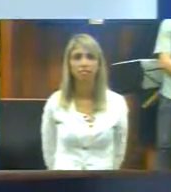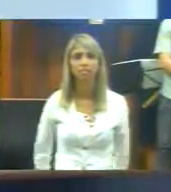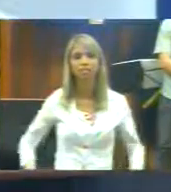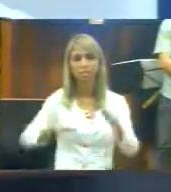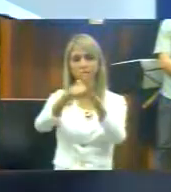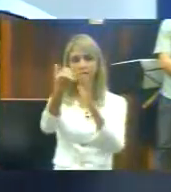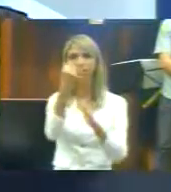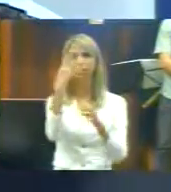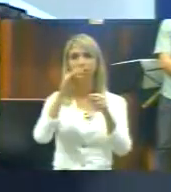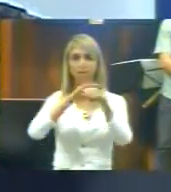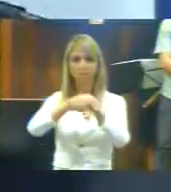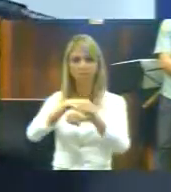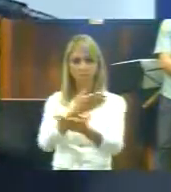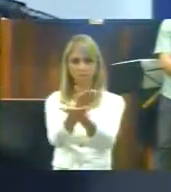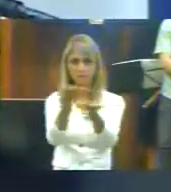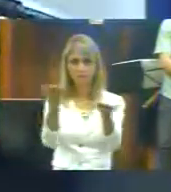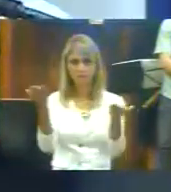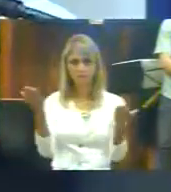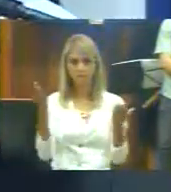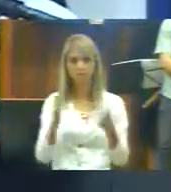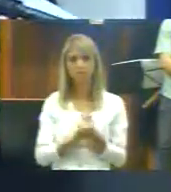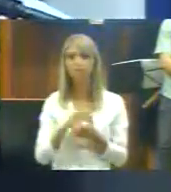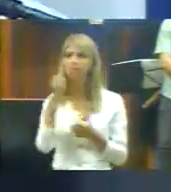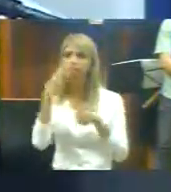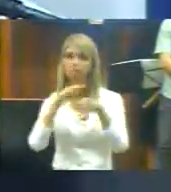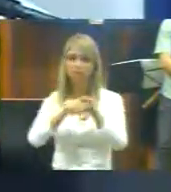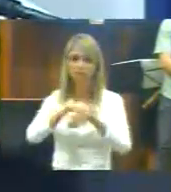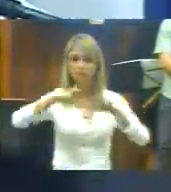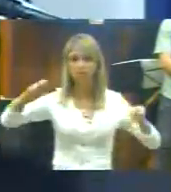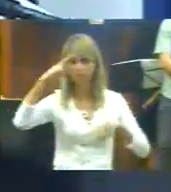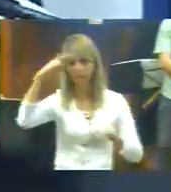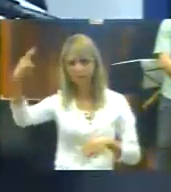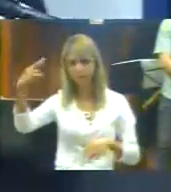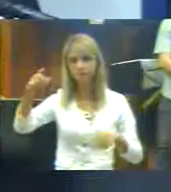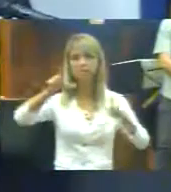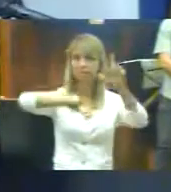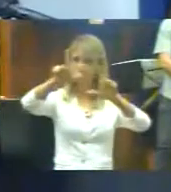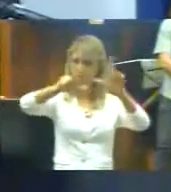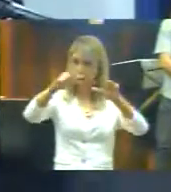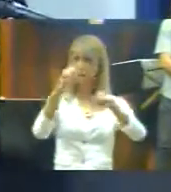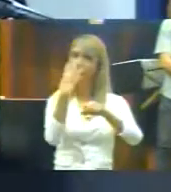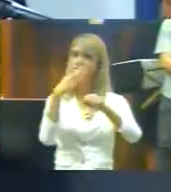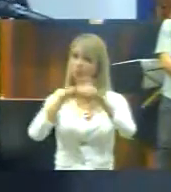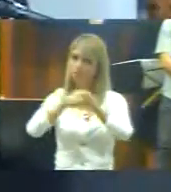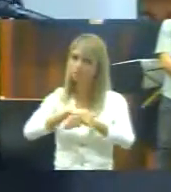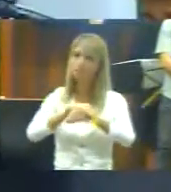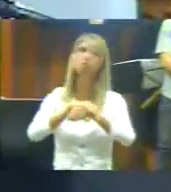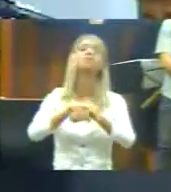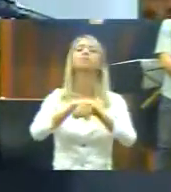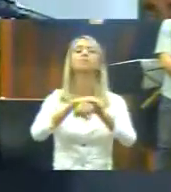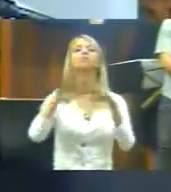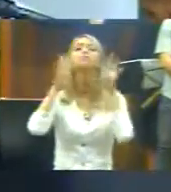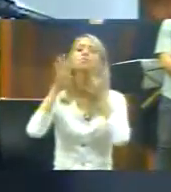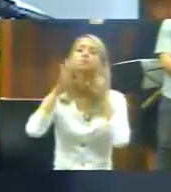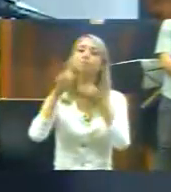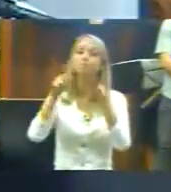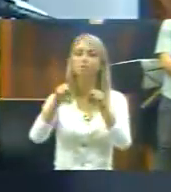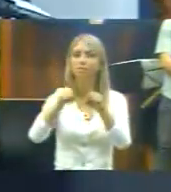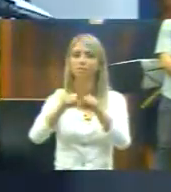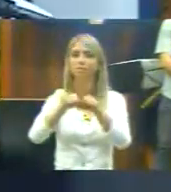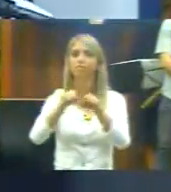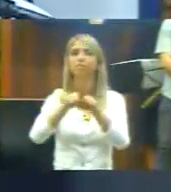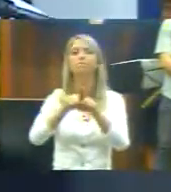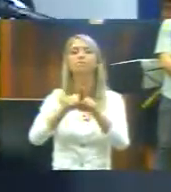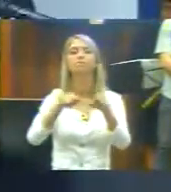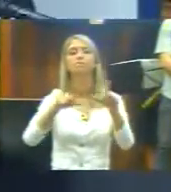Primeiramente, boa noite a todos que estão aqui presentes, boa noite à mesa diretora, boa noite ao pessoal que está assistindo para a gente pela câmera, né, pelo Facebook, Instagram, por canais